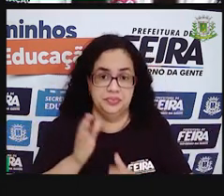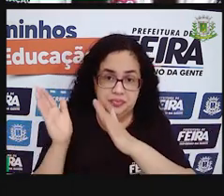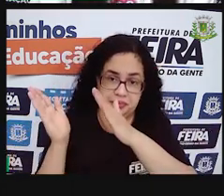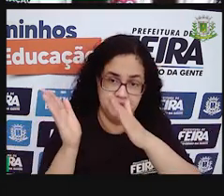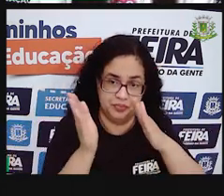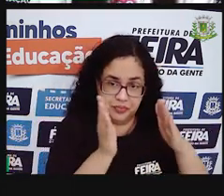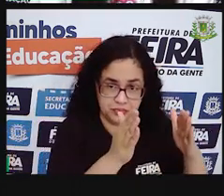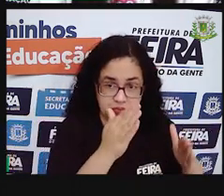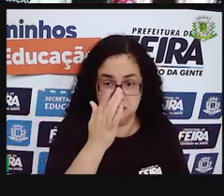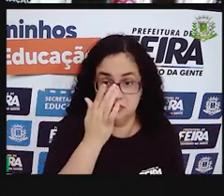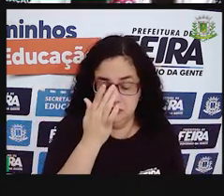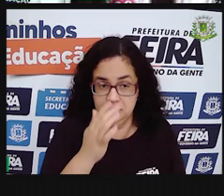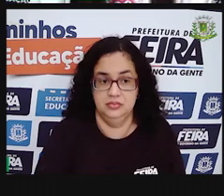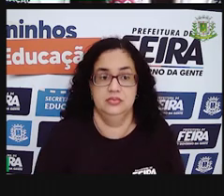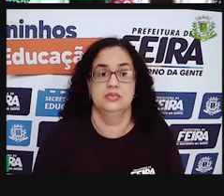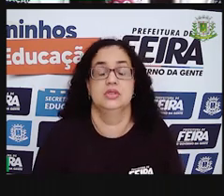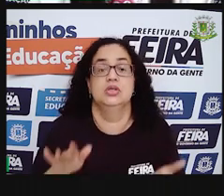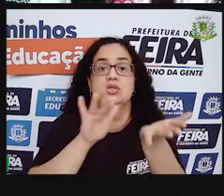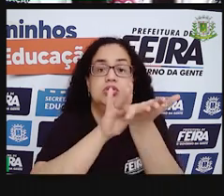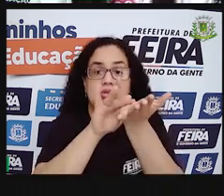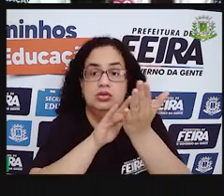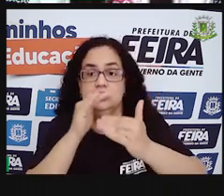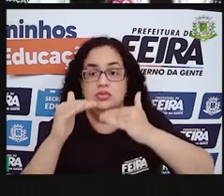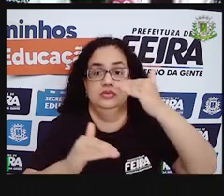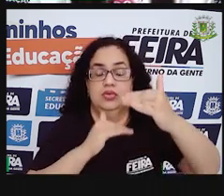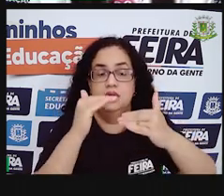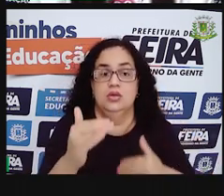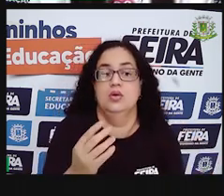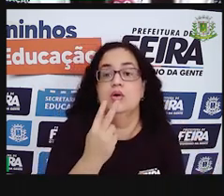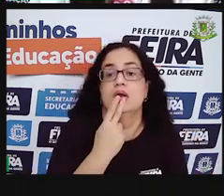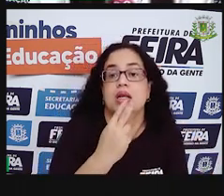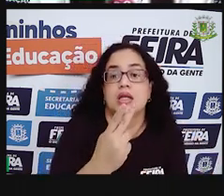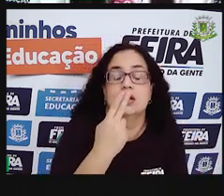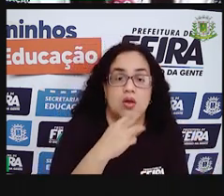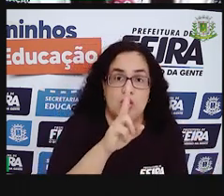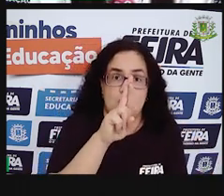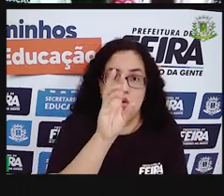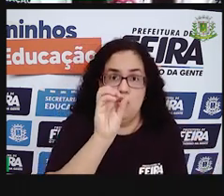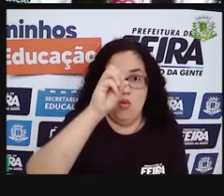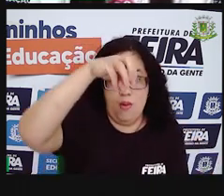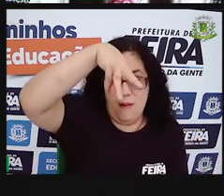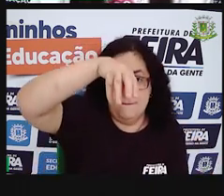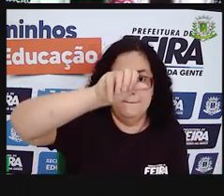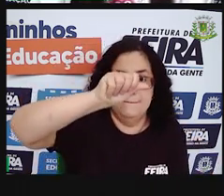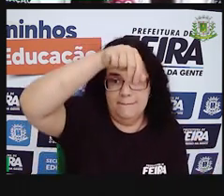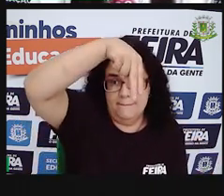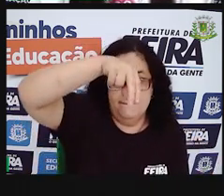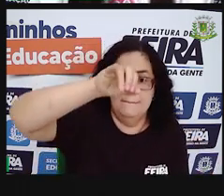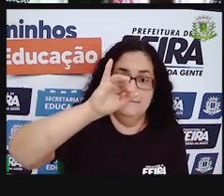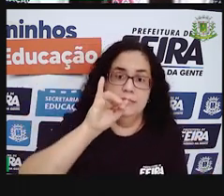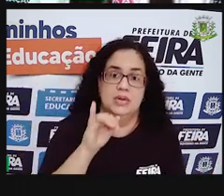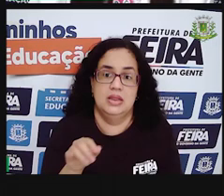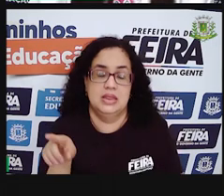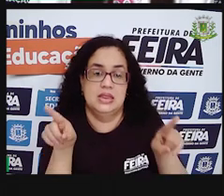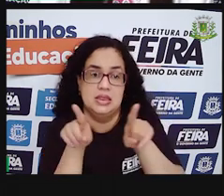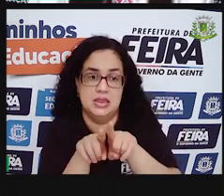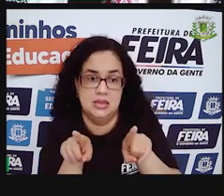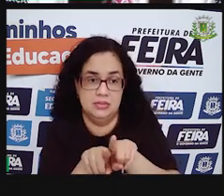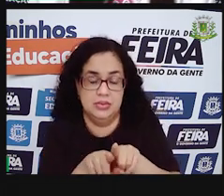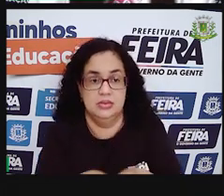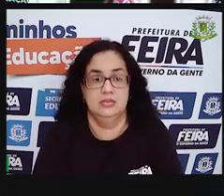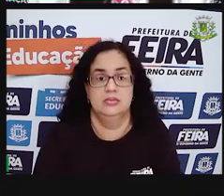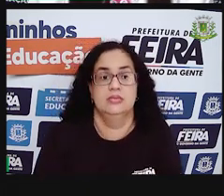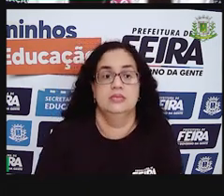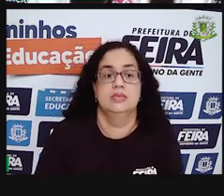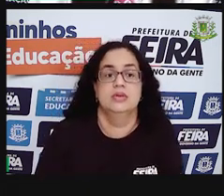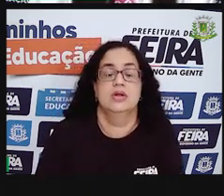passavam. Os ciganos, eles desenvolveram o idioma romani, também chamado de romanês.